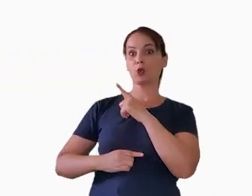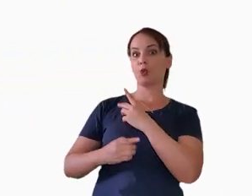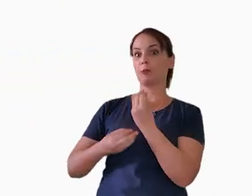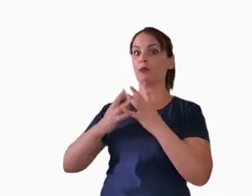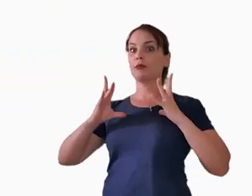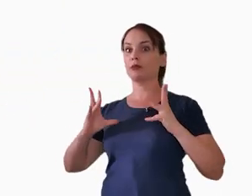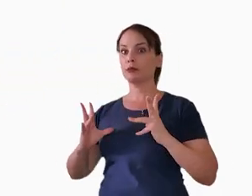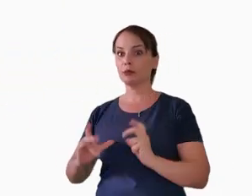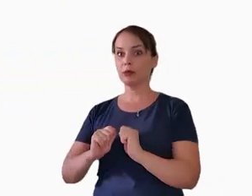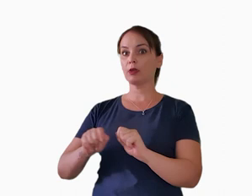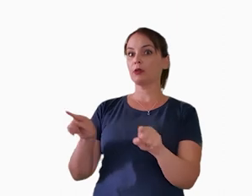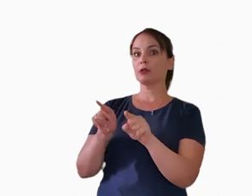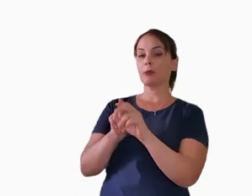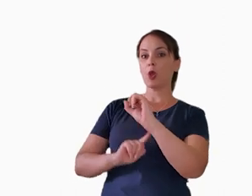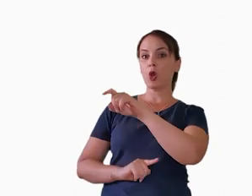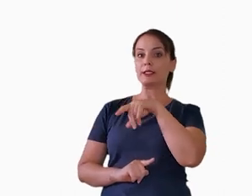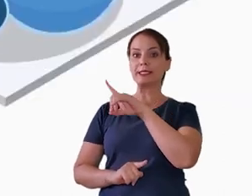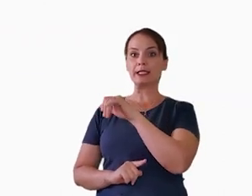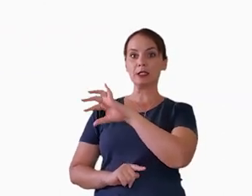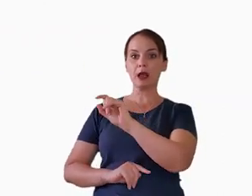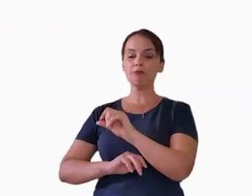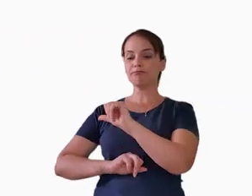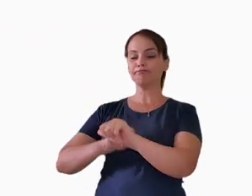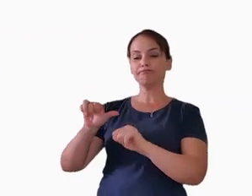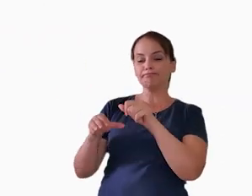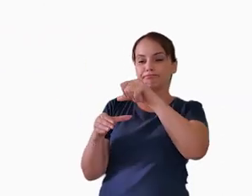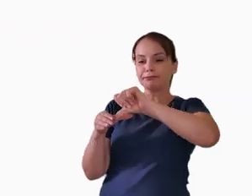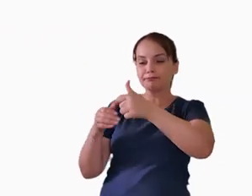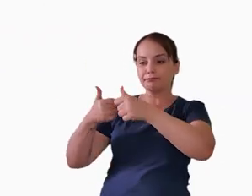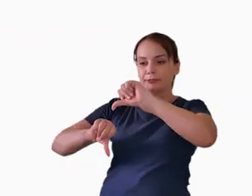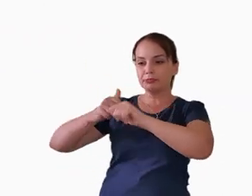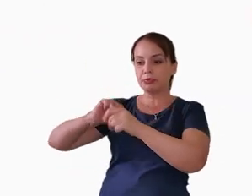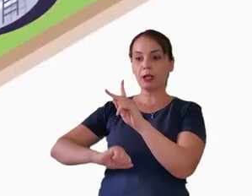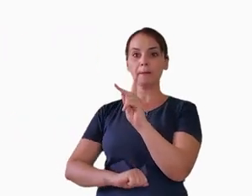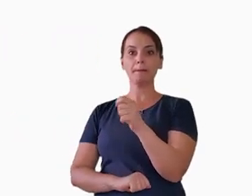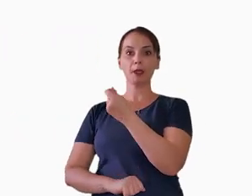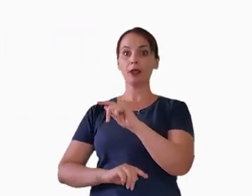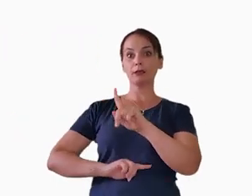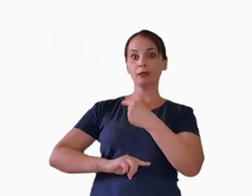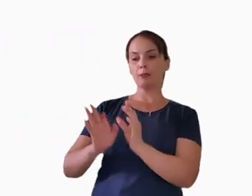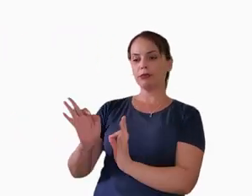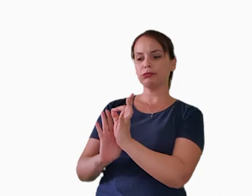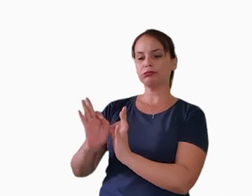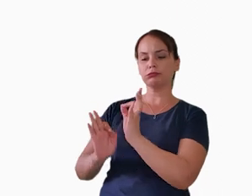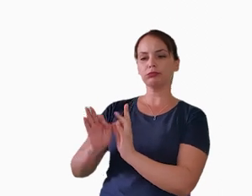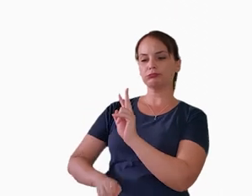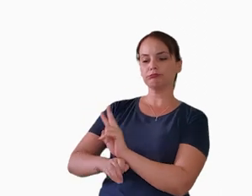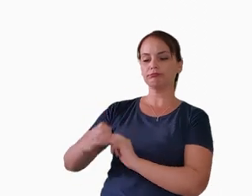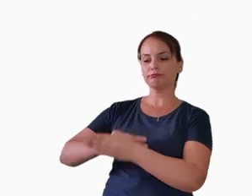como a desinfecção, como oxidação e correção de pH. Depois de tratada, a água